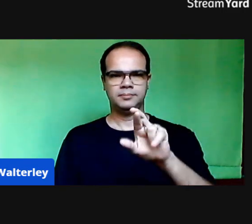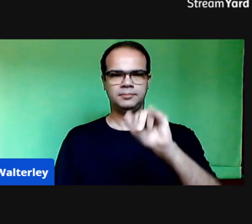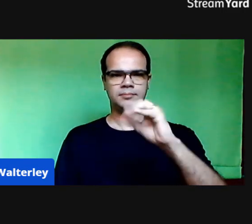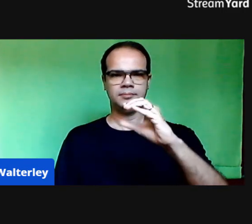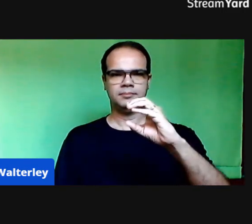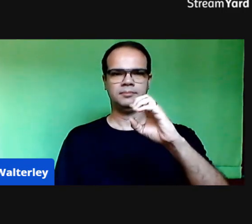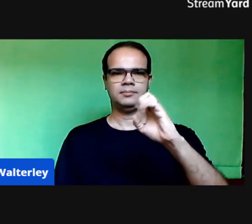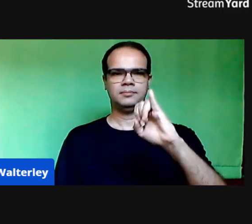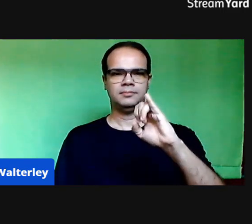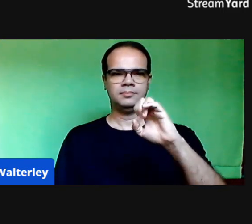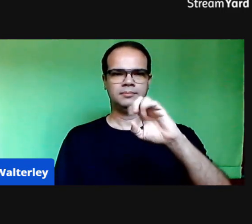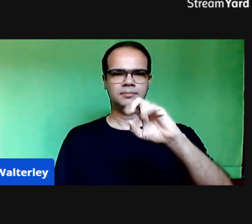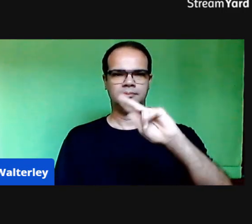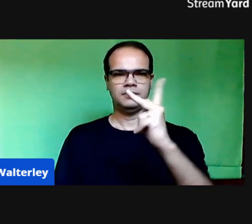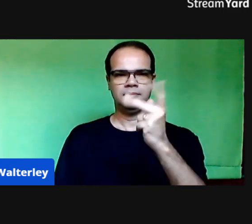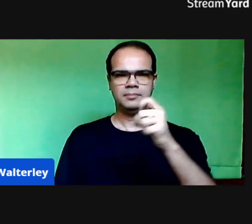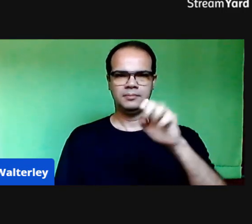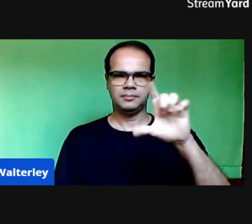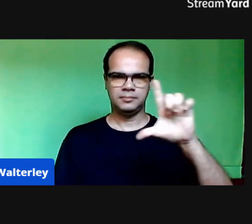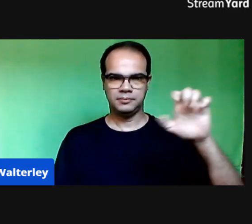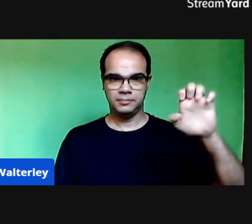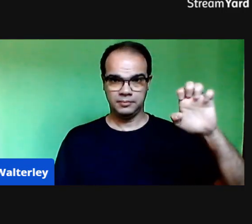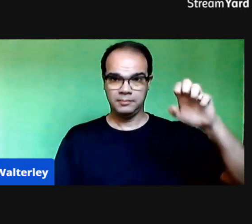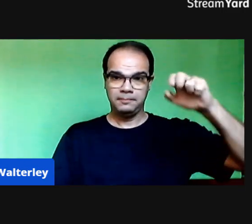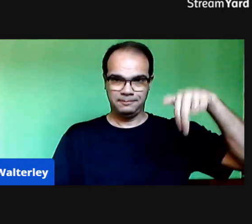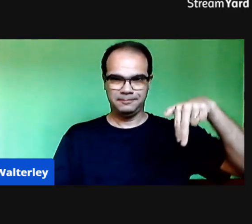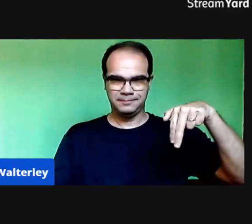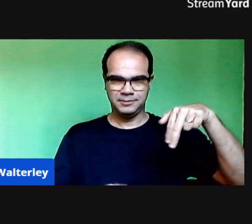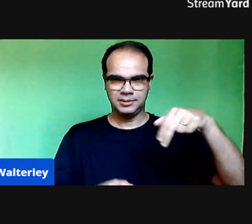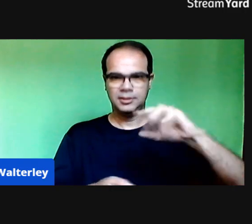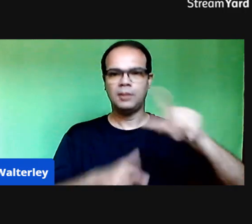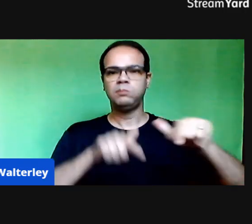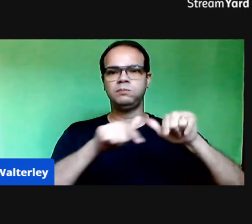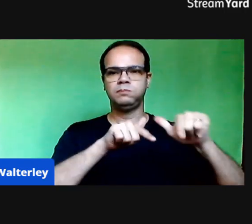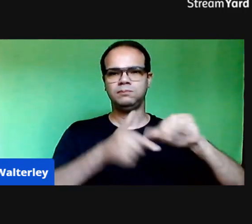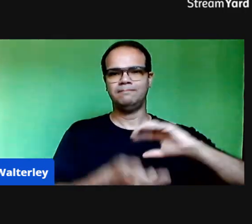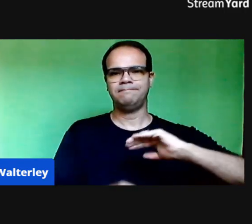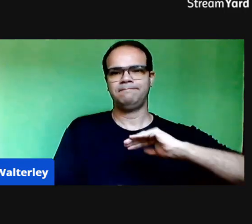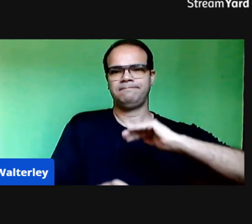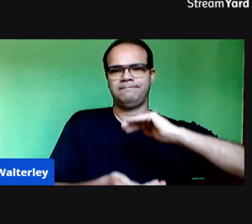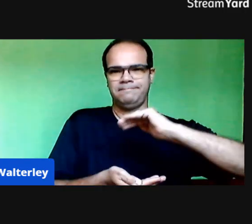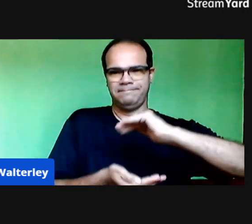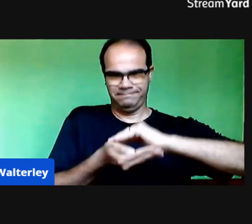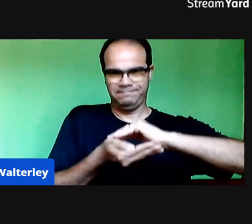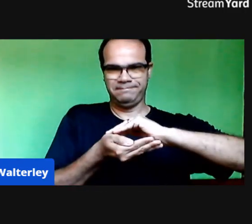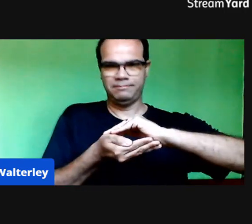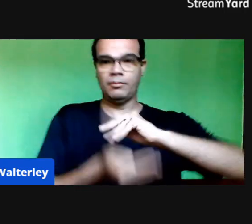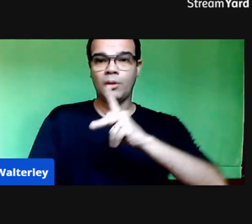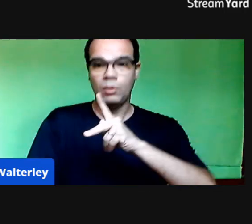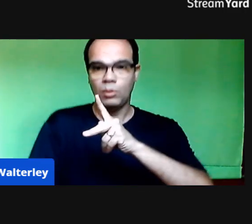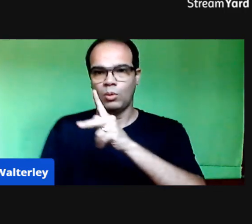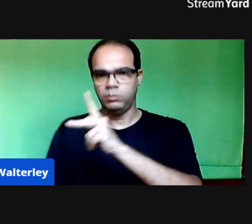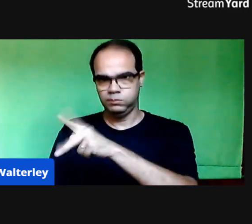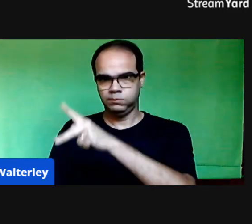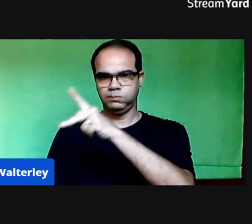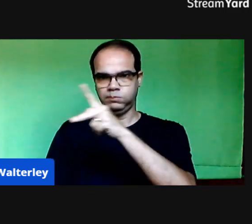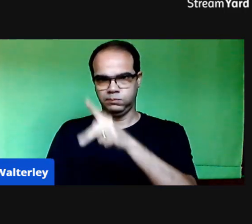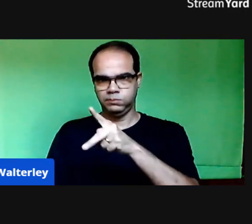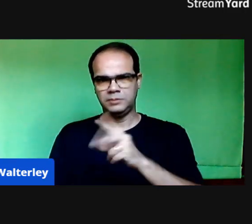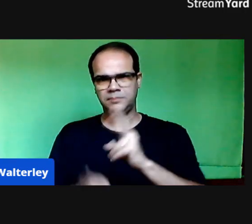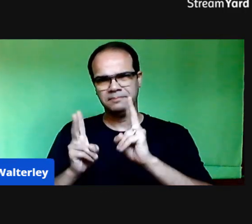da Educação e Diversidade da CEMED. Neste momento de pandemia, os professores têm trabalhado